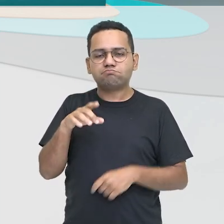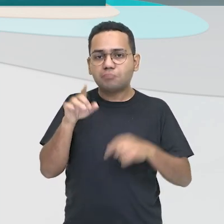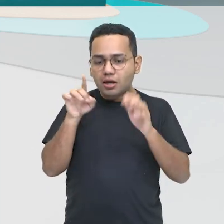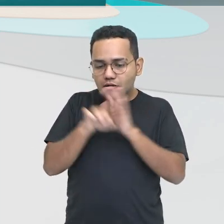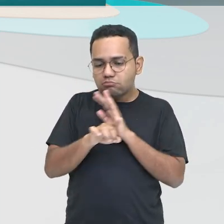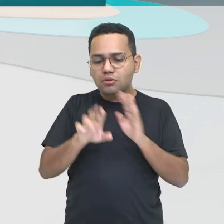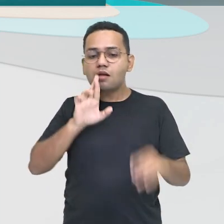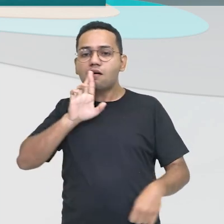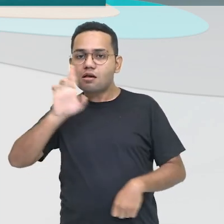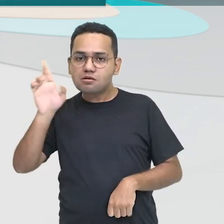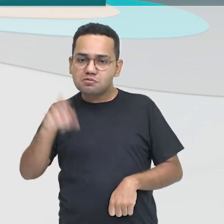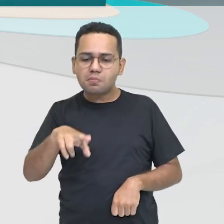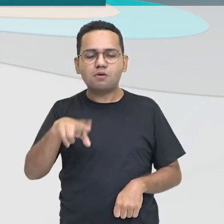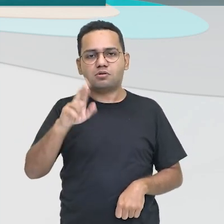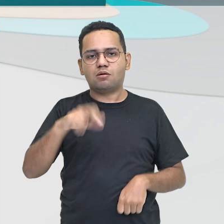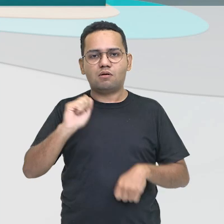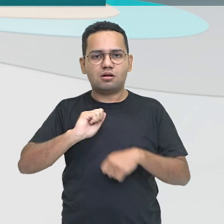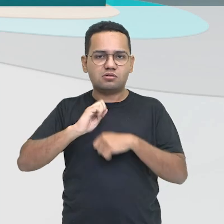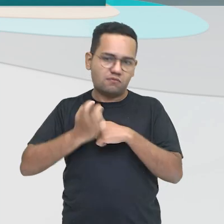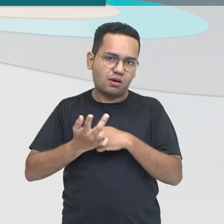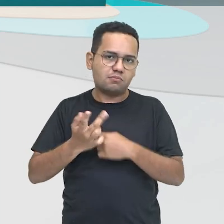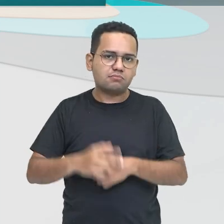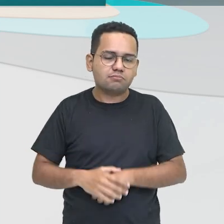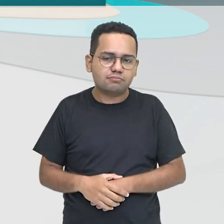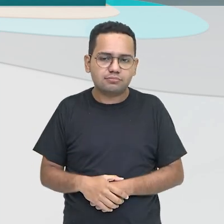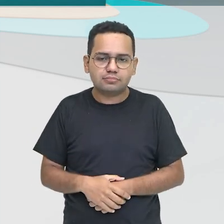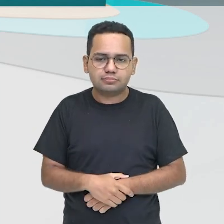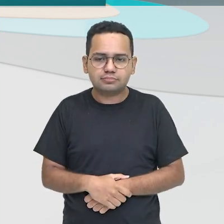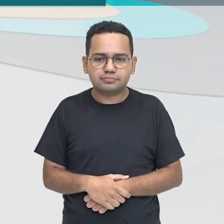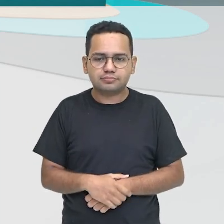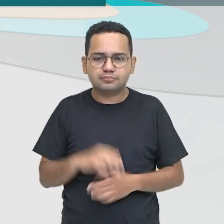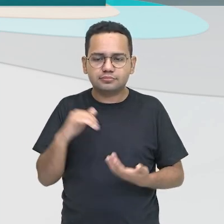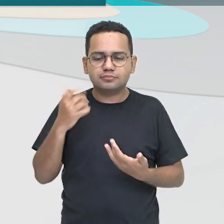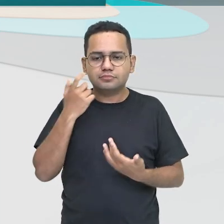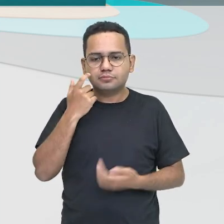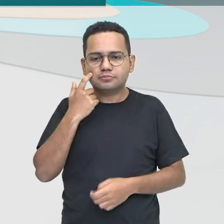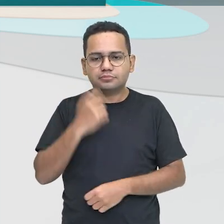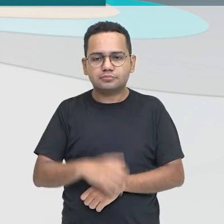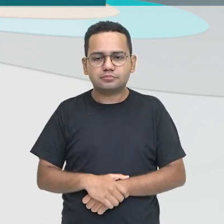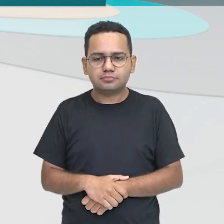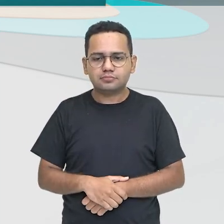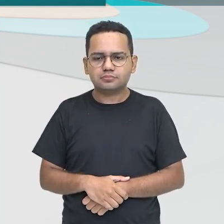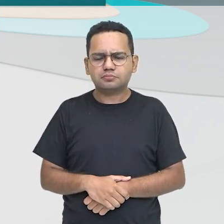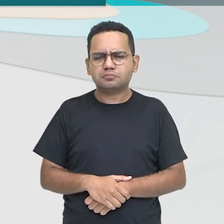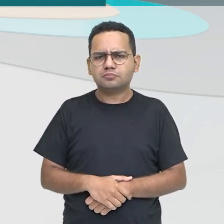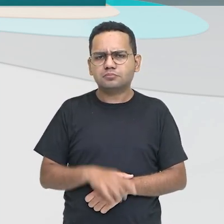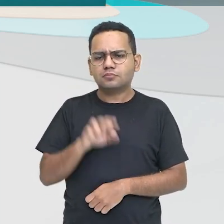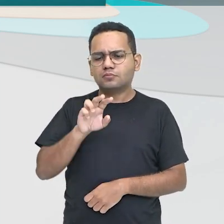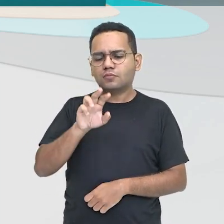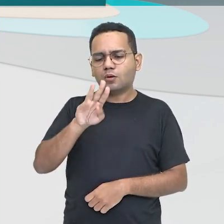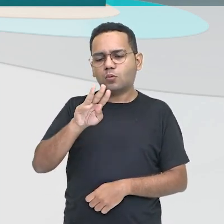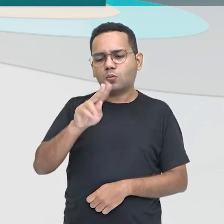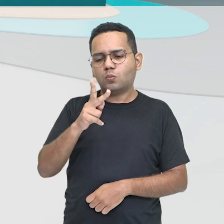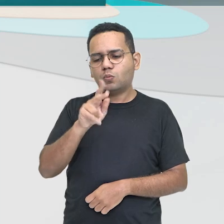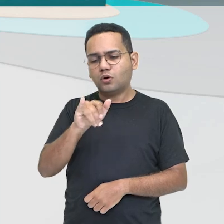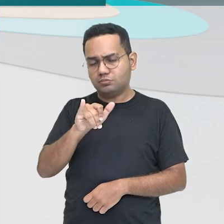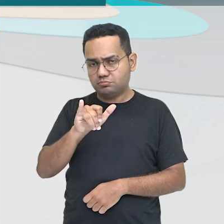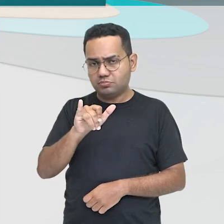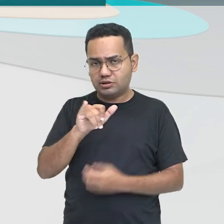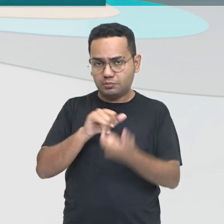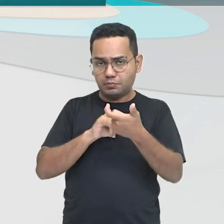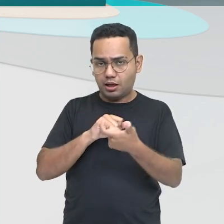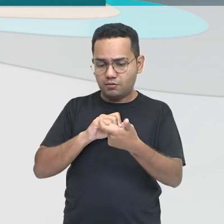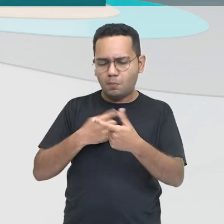está inserido, é sempre um advérbio, tá certo? Na sequência eu tenho why, por quê? a resposta